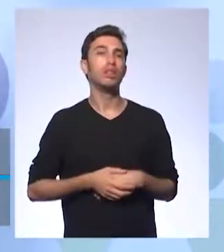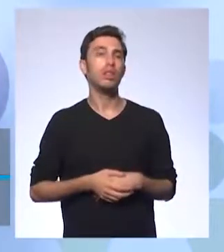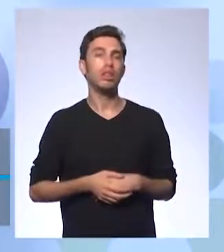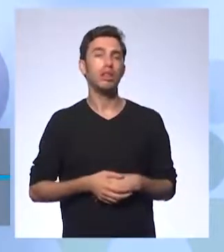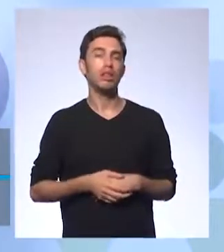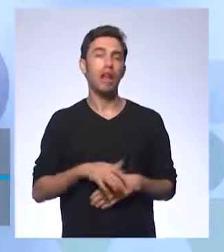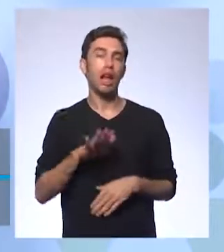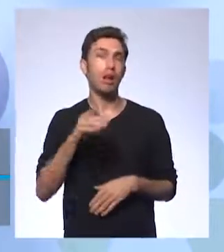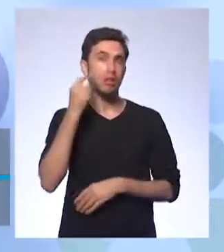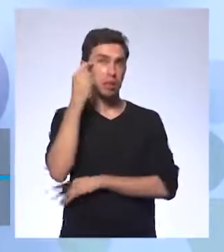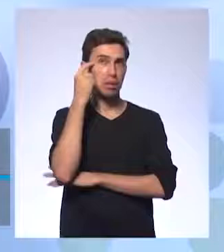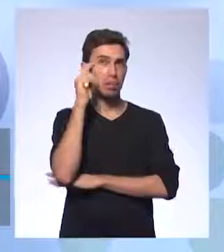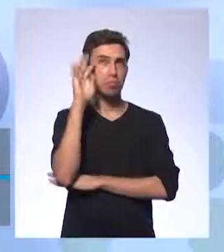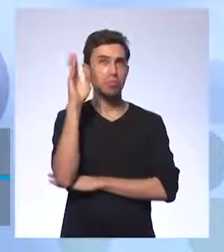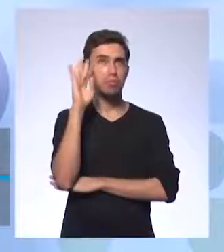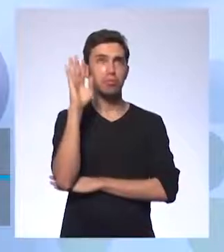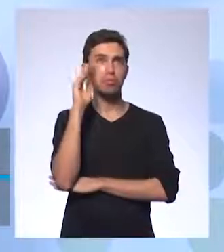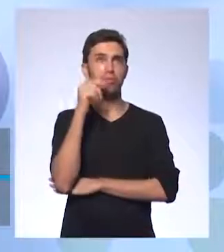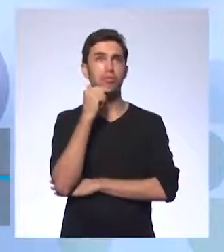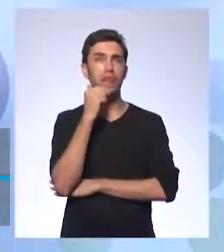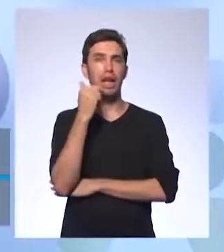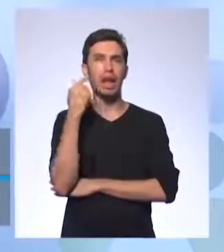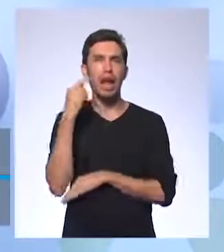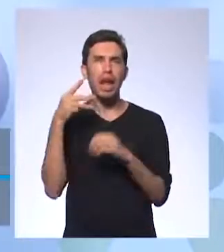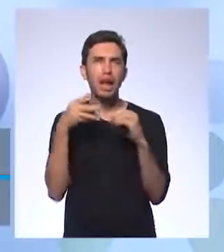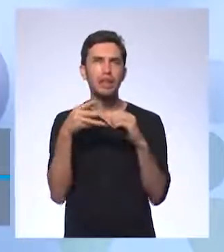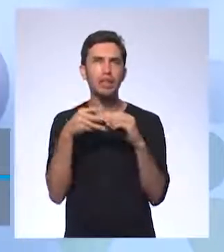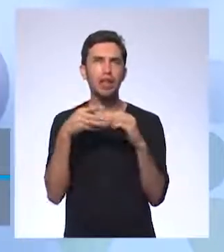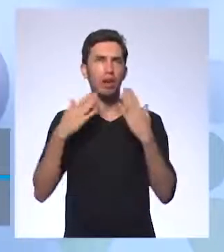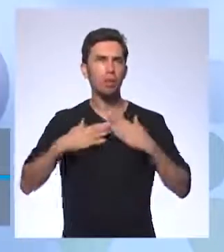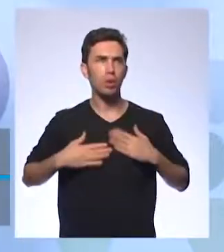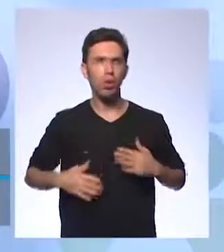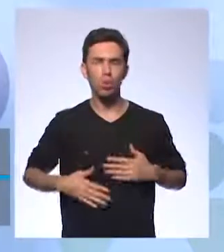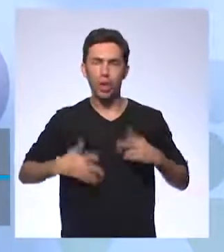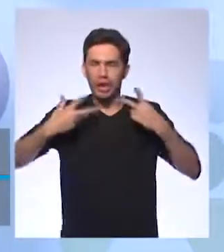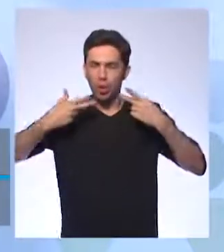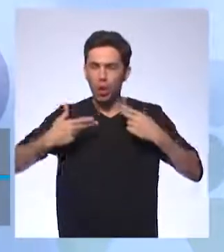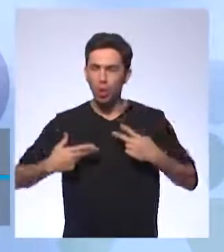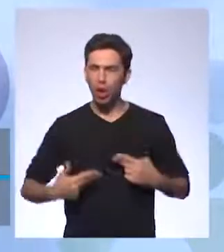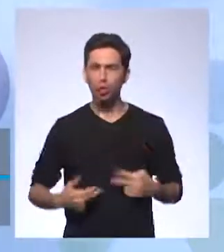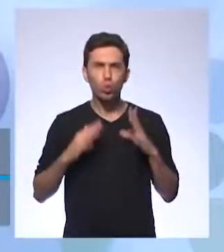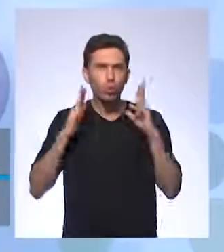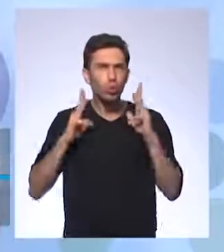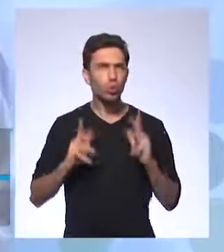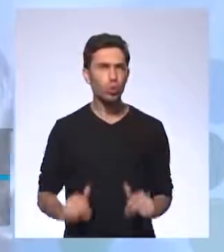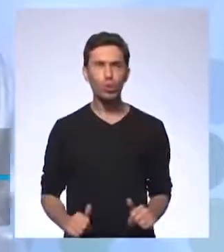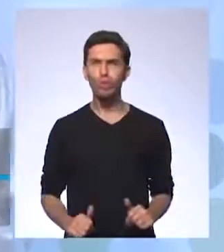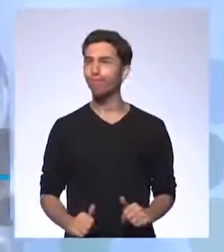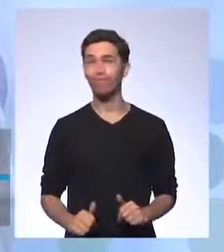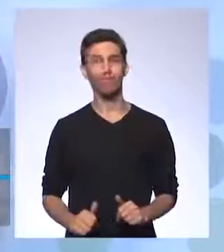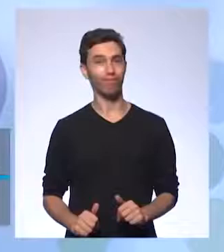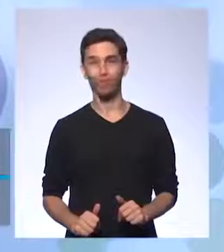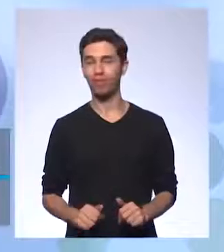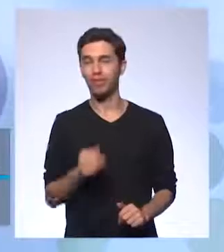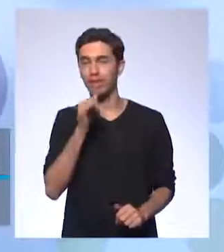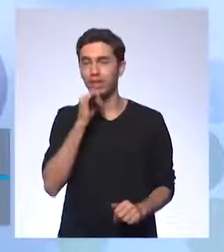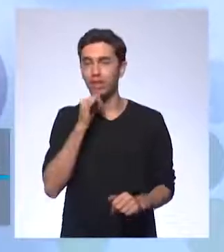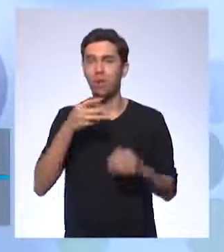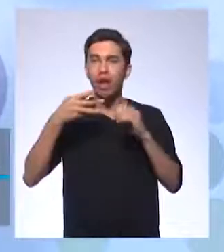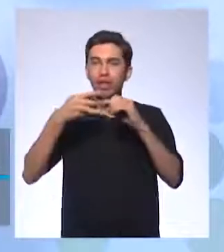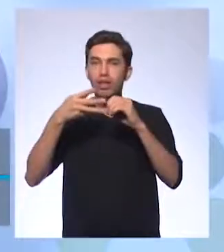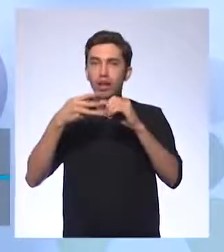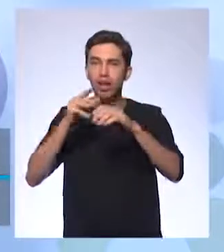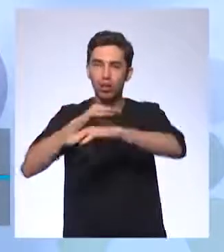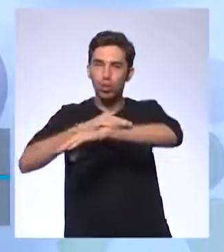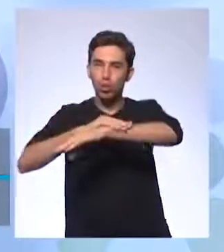né? Será que as células do meu corpo são todas iguais? Não. Tá? Então, a célula do meu músculo vai